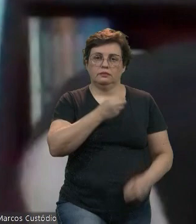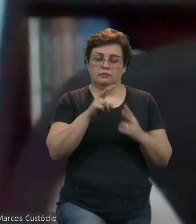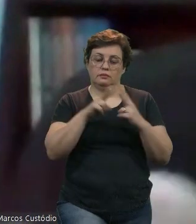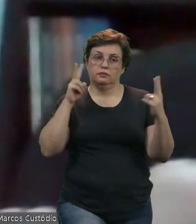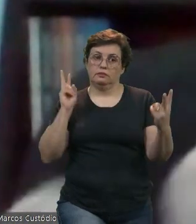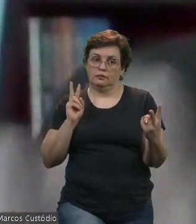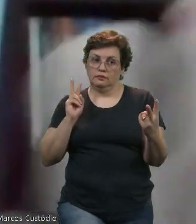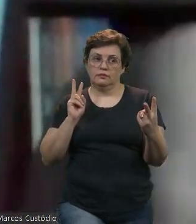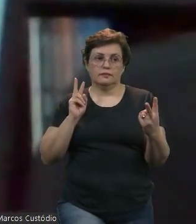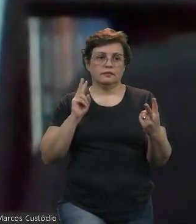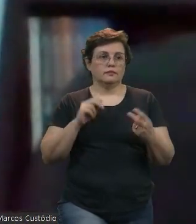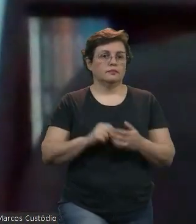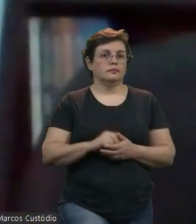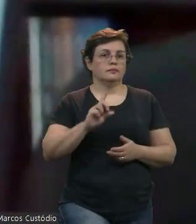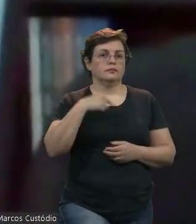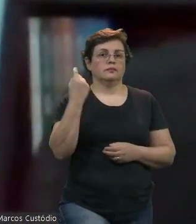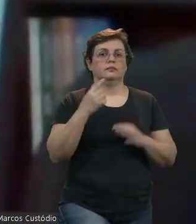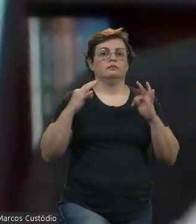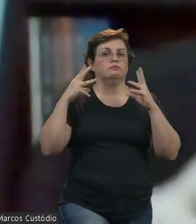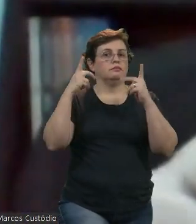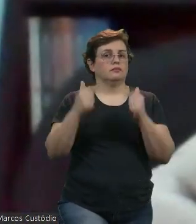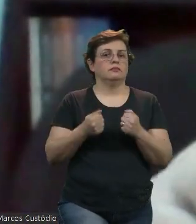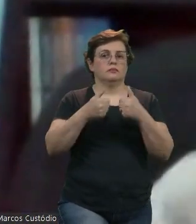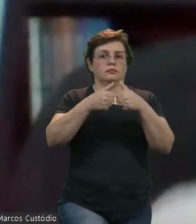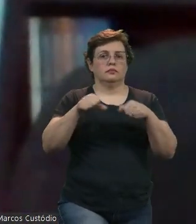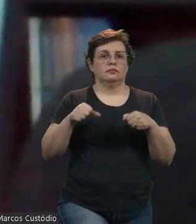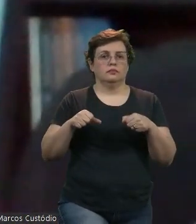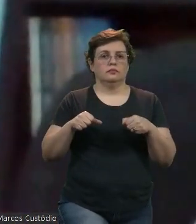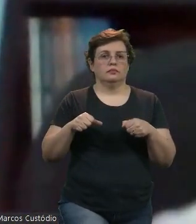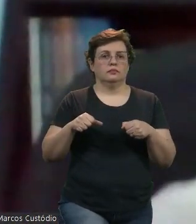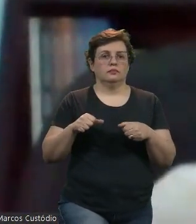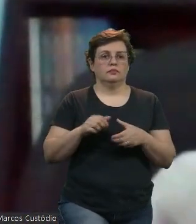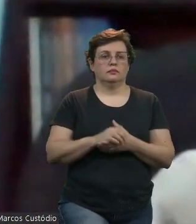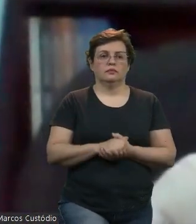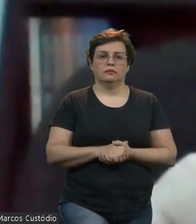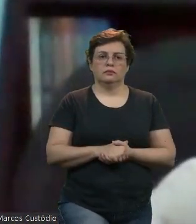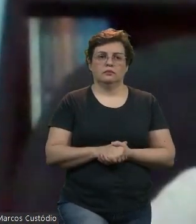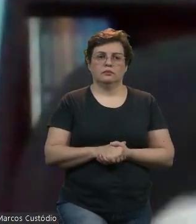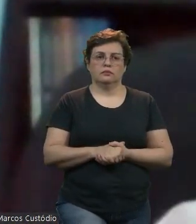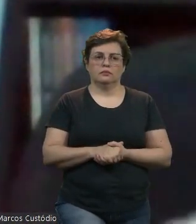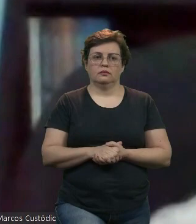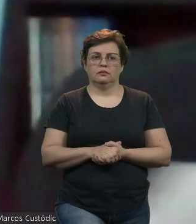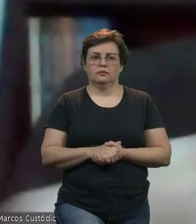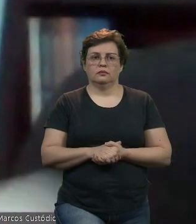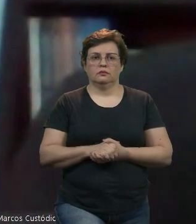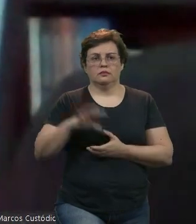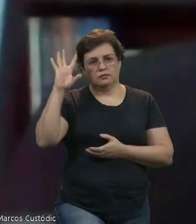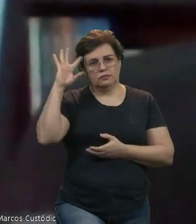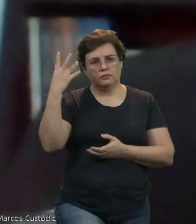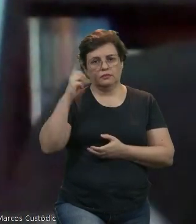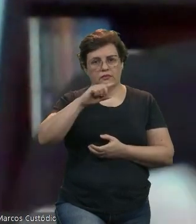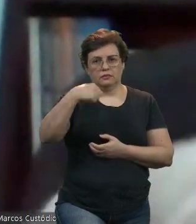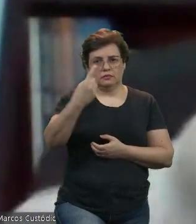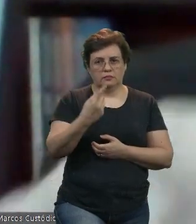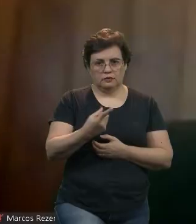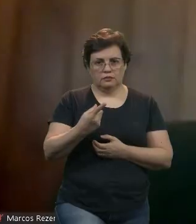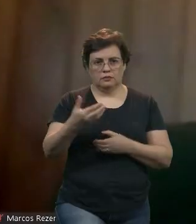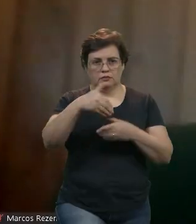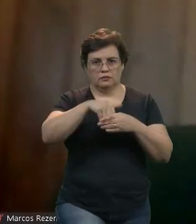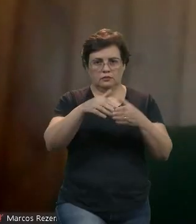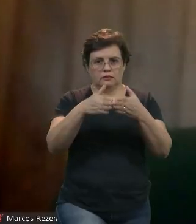integralmente do processo e nós todos estaremos de uma maneira decidida após a votação do